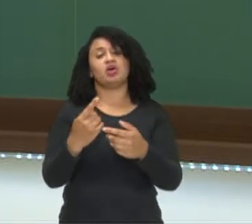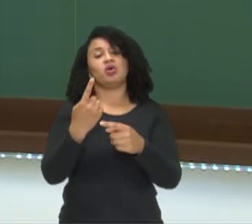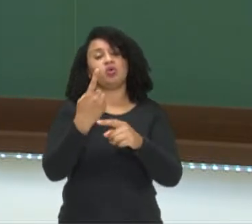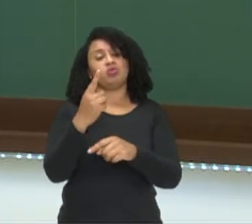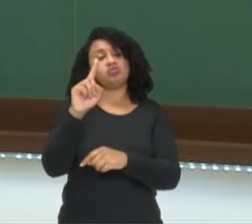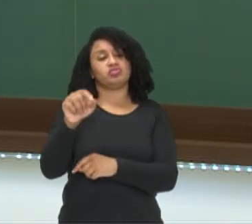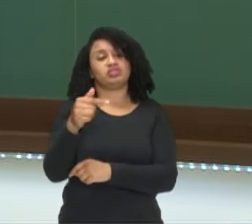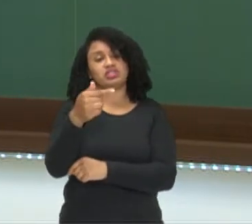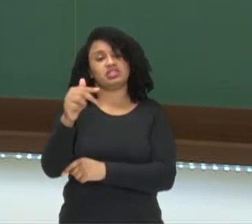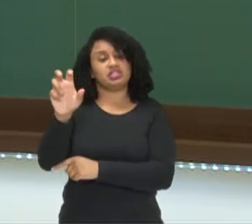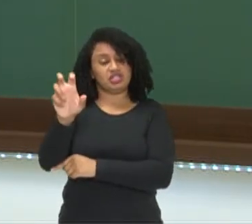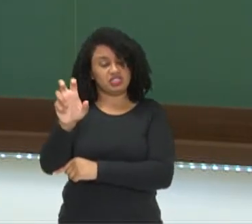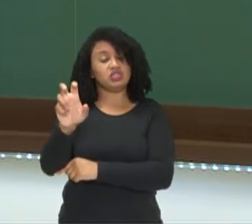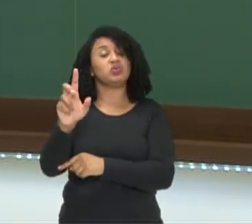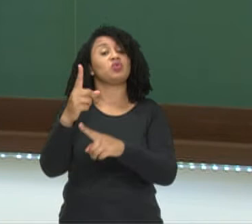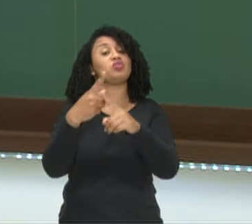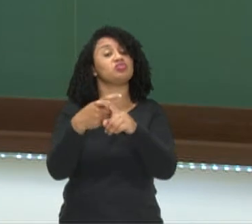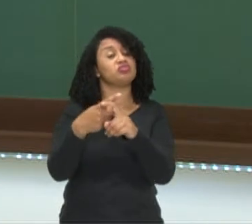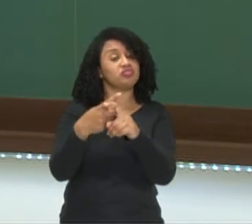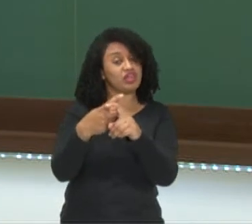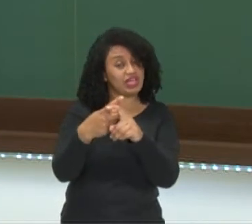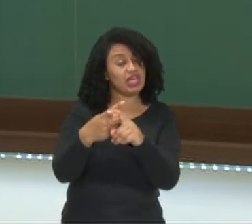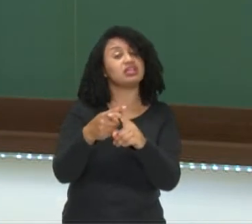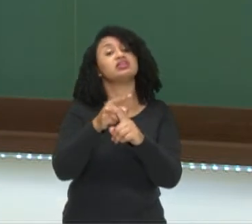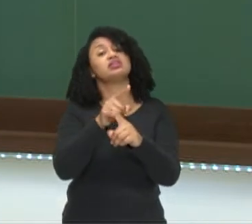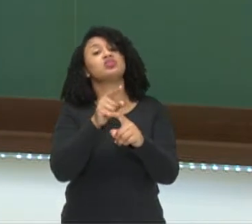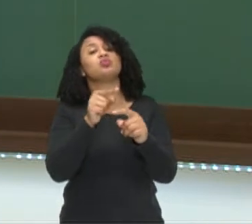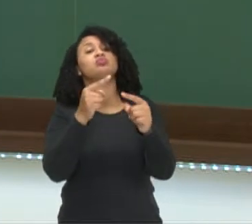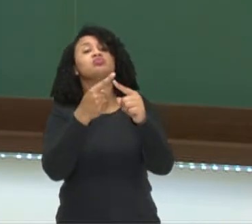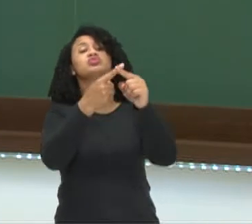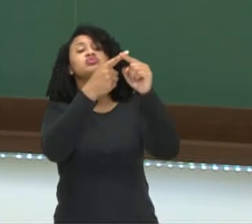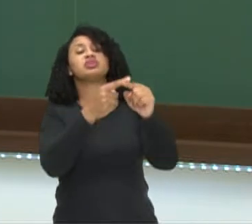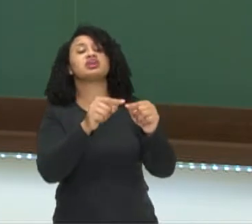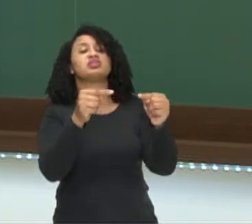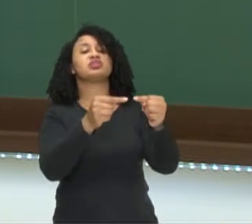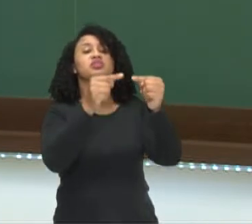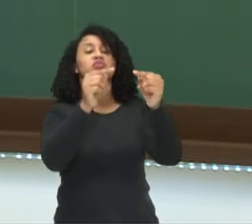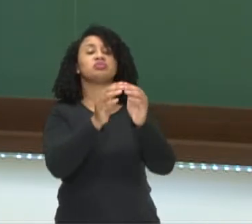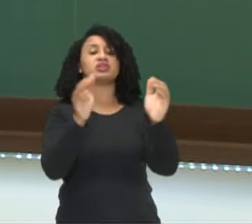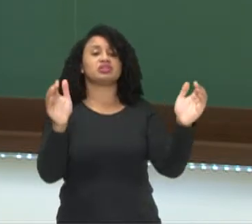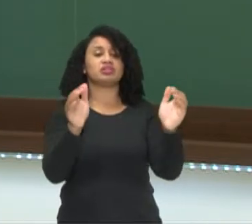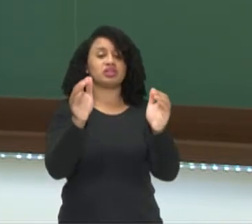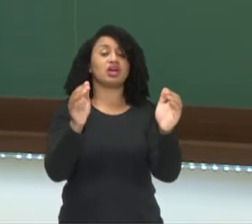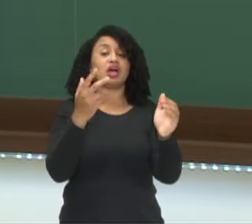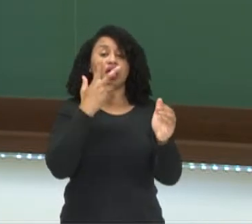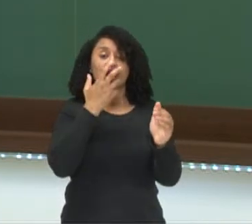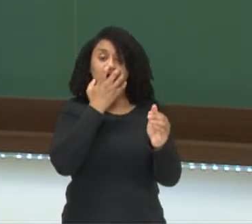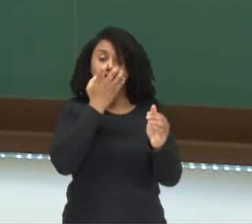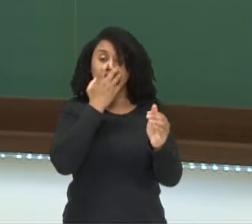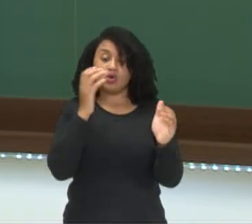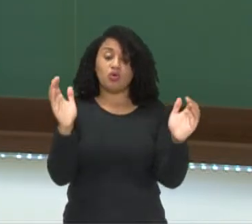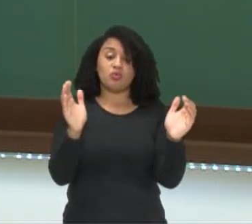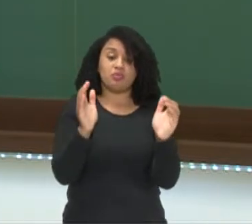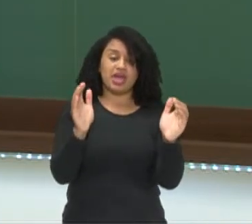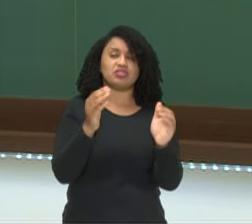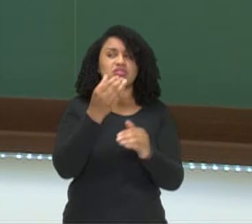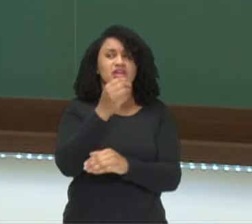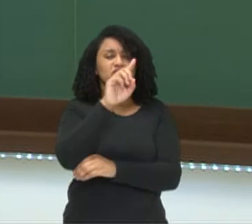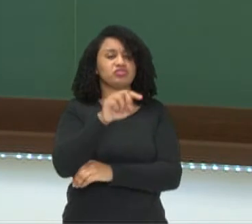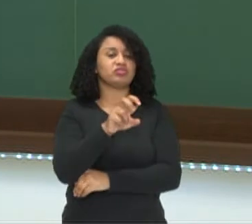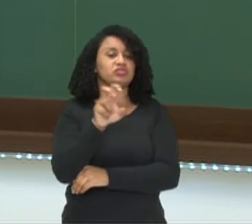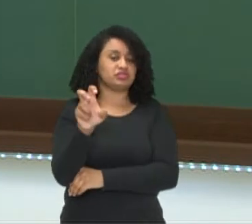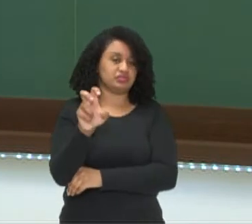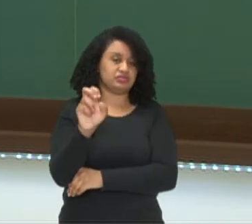multiplico a idade dele em ano pelo multiplicador, no caso do cachorro de porte médio, que é